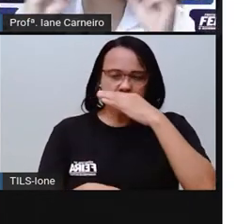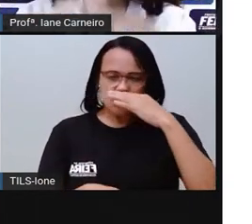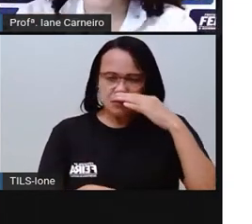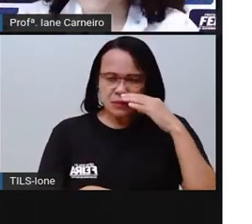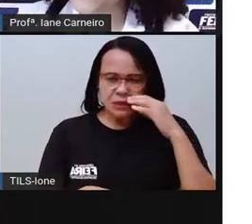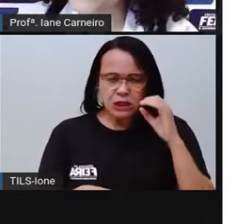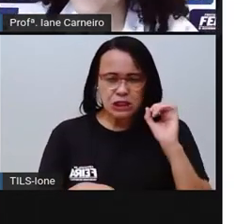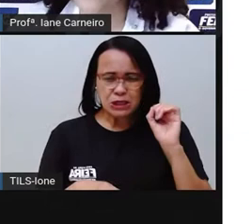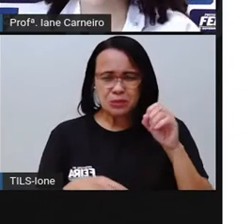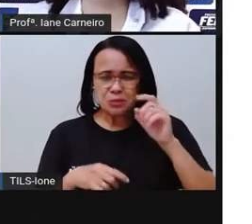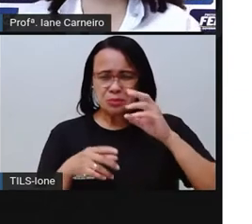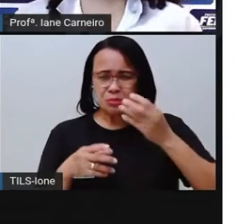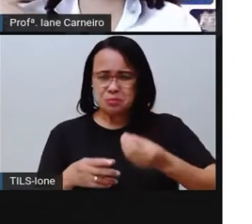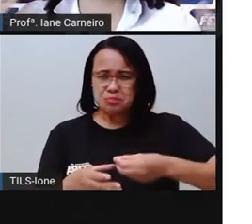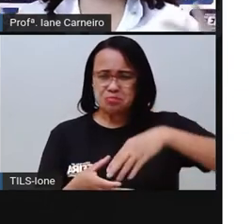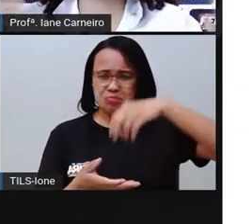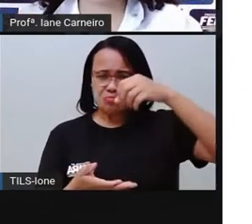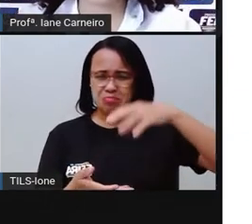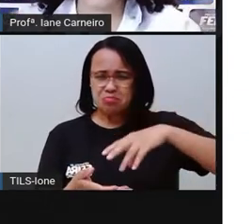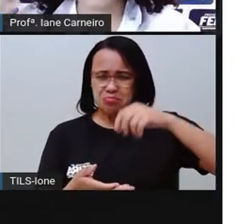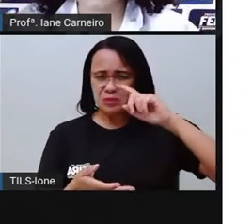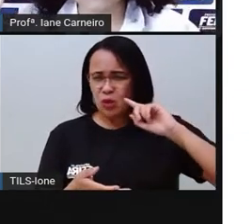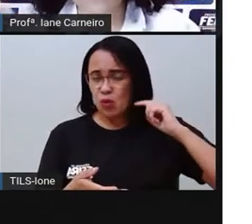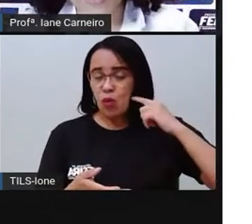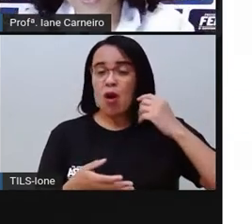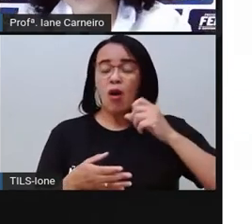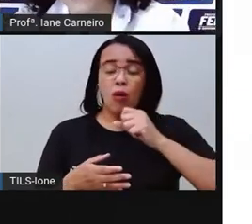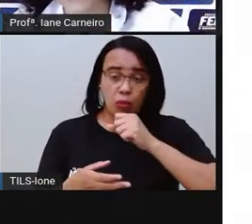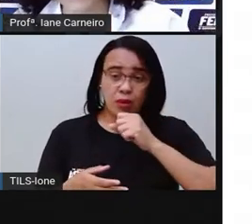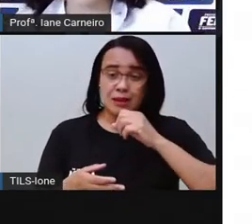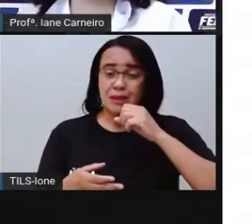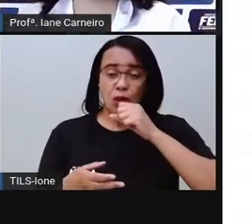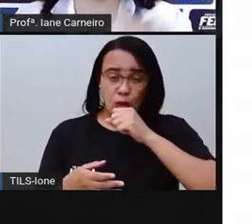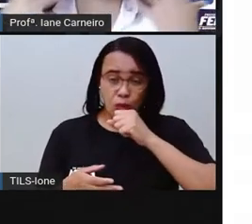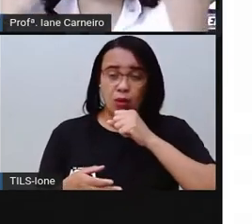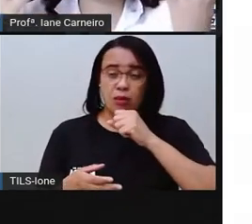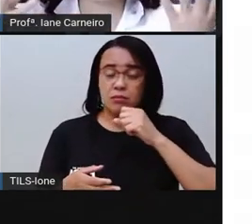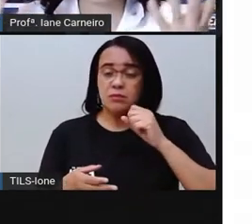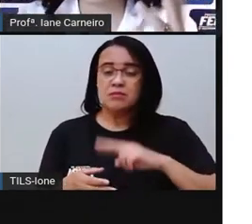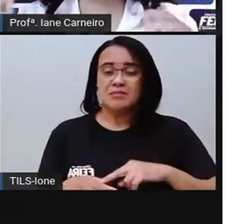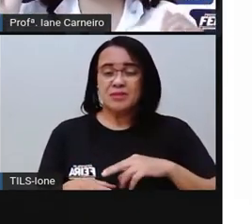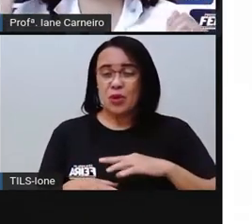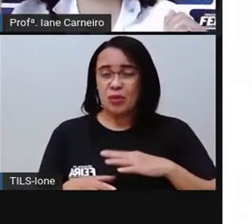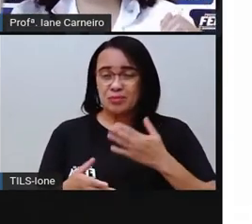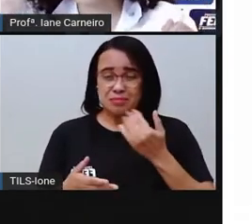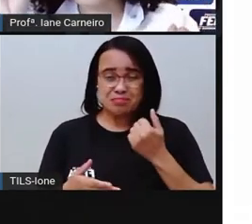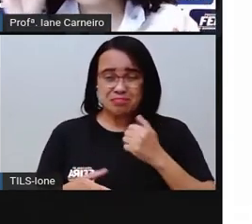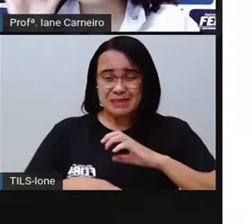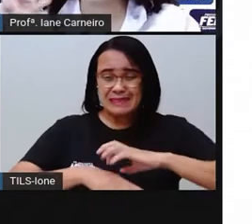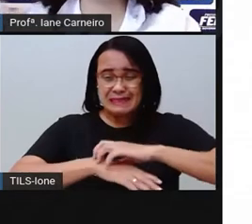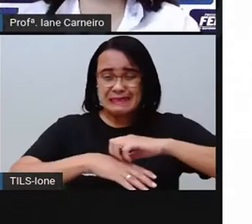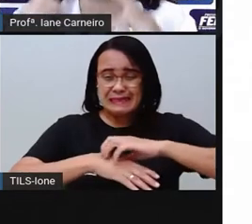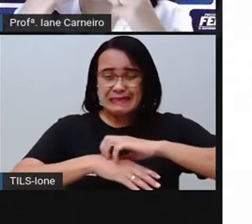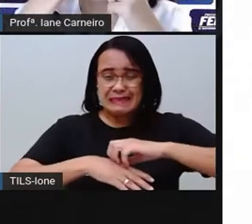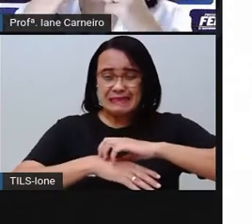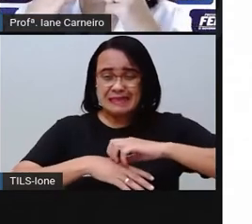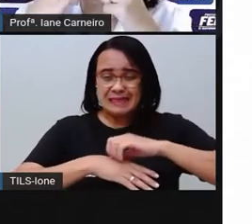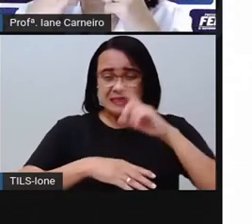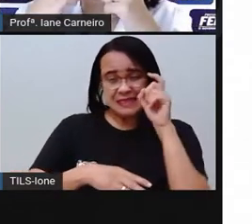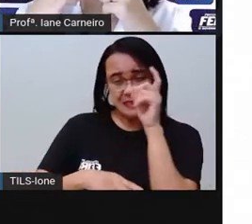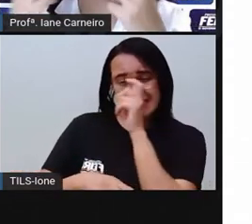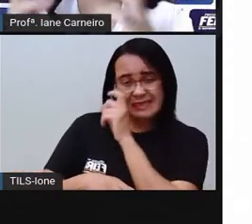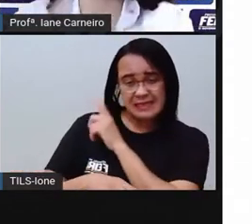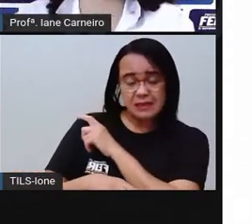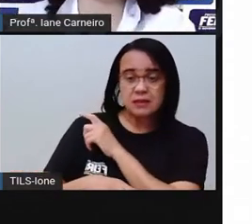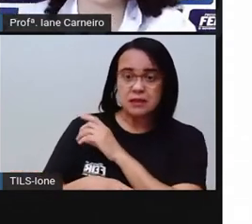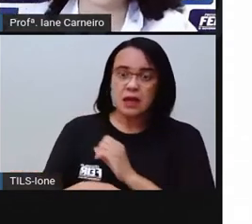que a gente vai ver aqui na nossa aula. Por mais que a Pró limpe a casa dela, né? Ainda se tiver um pontinho de mofo, a Pró